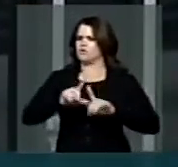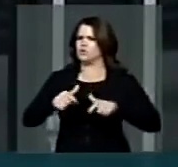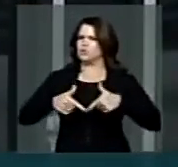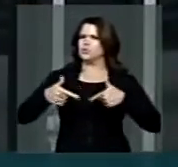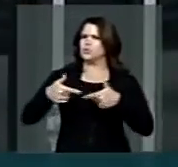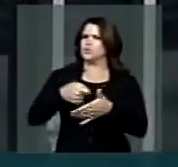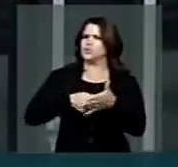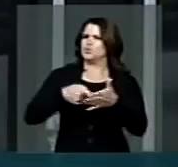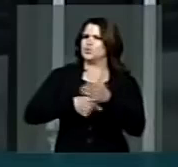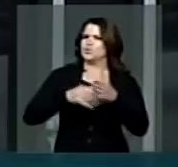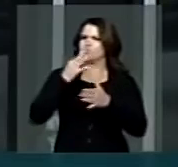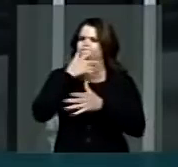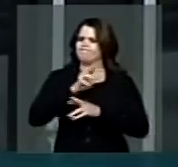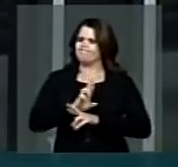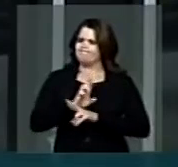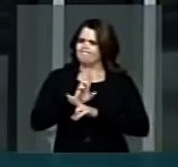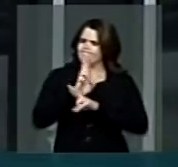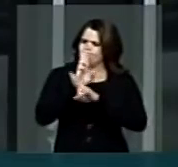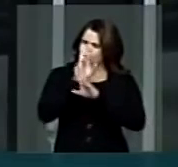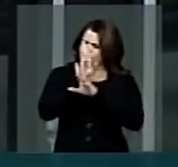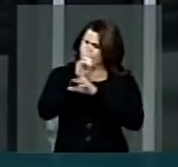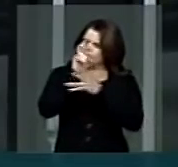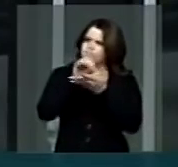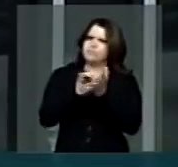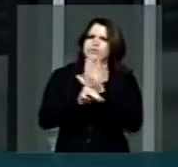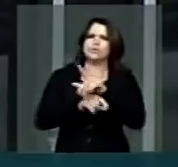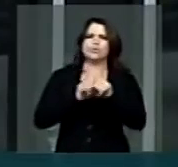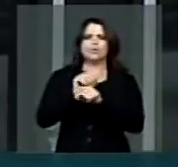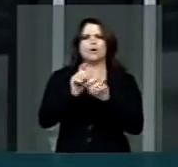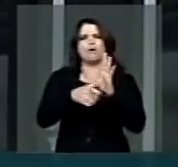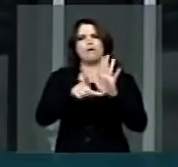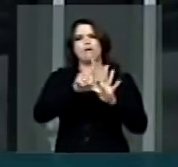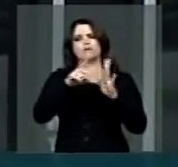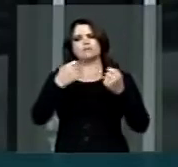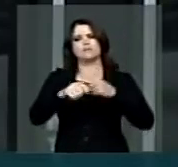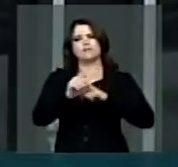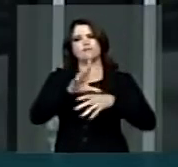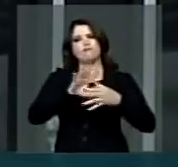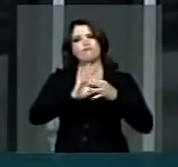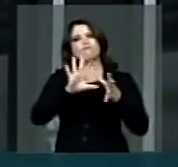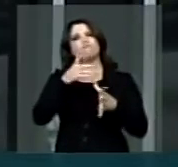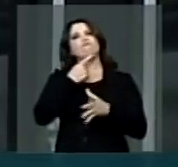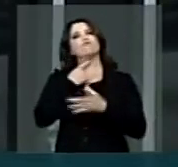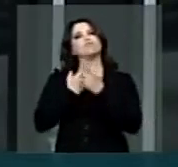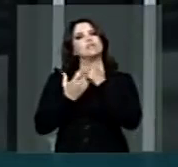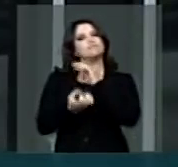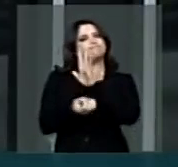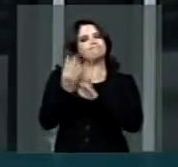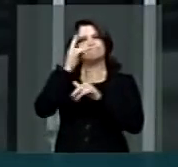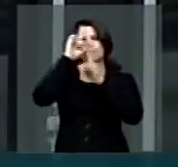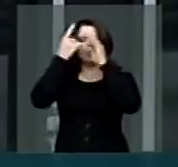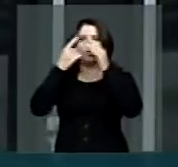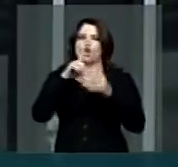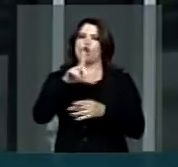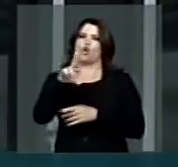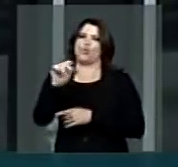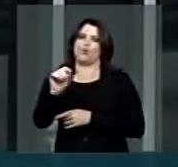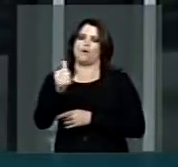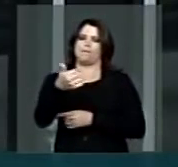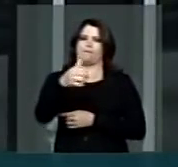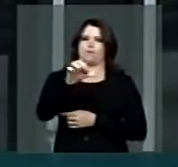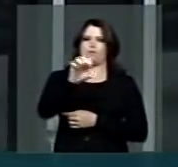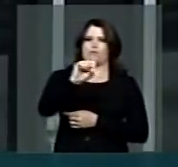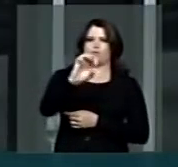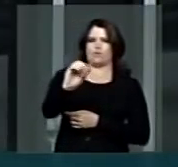que houvesse perseverança, sem que houvesse disposição para brigar. Lula,